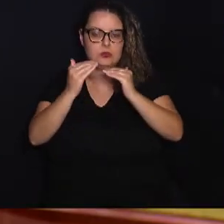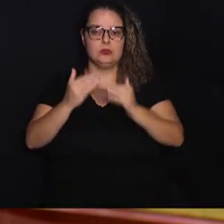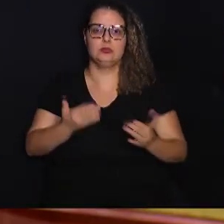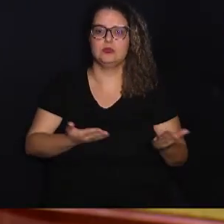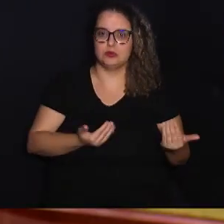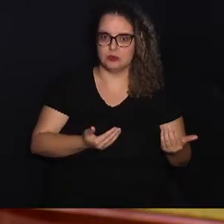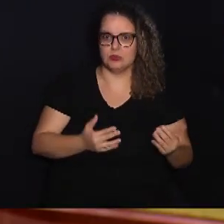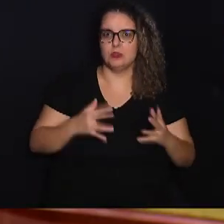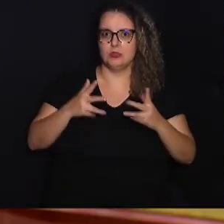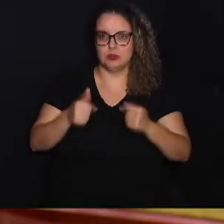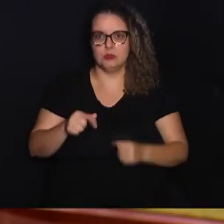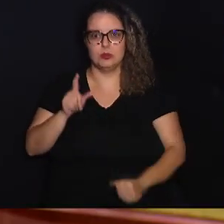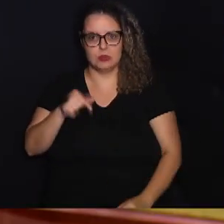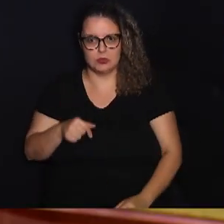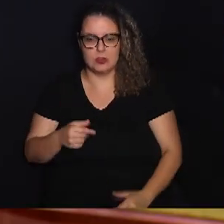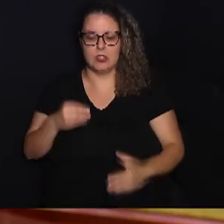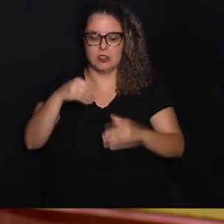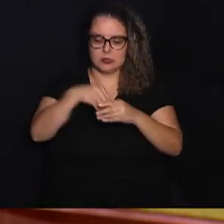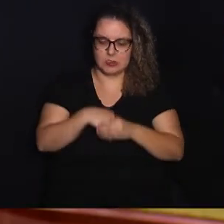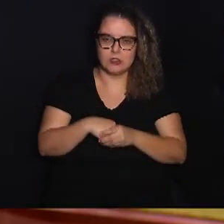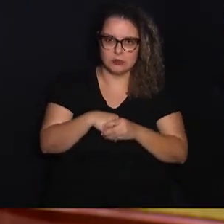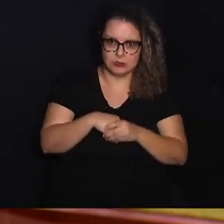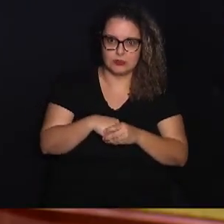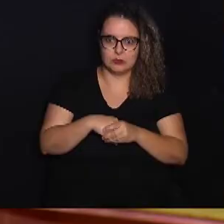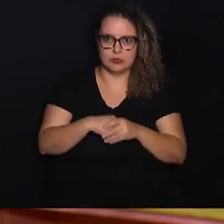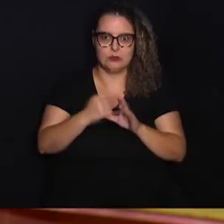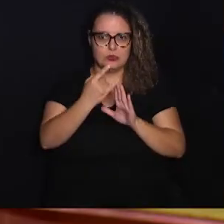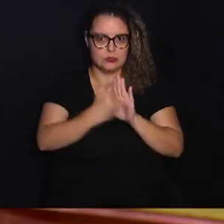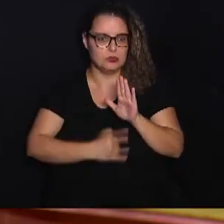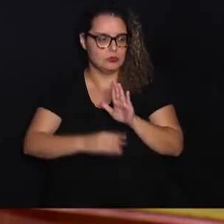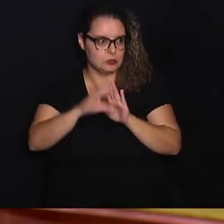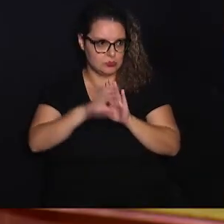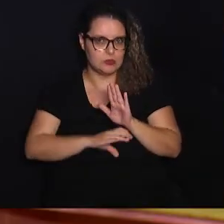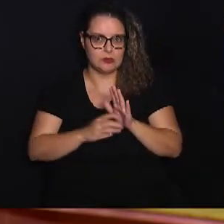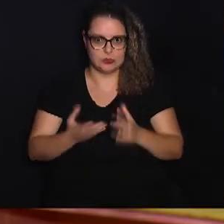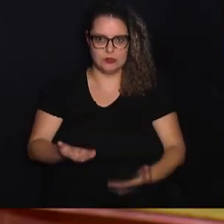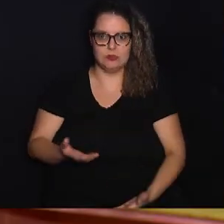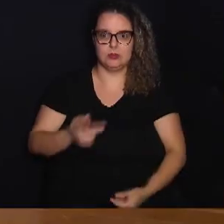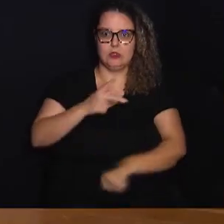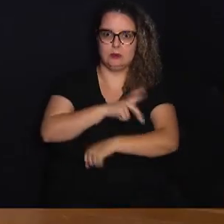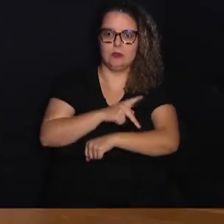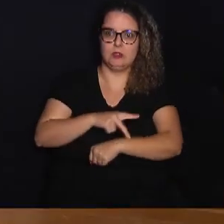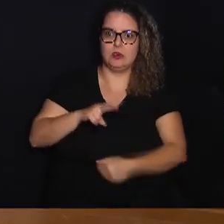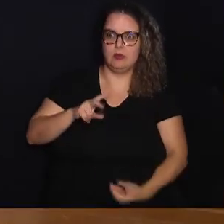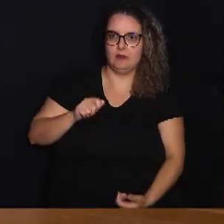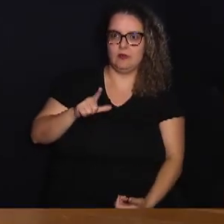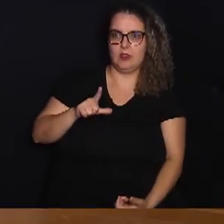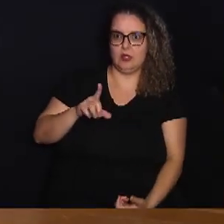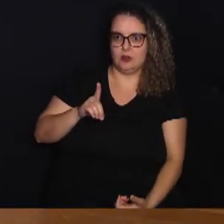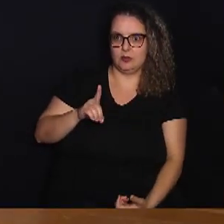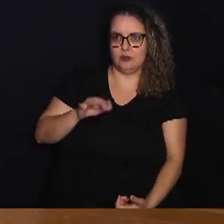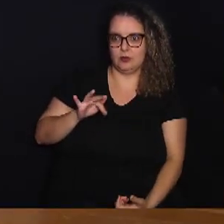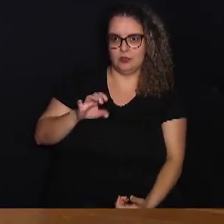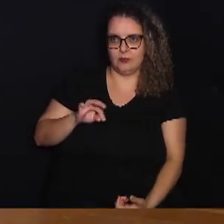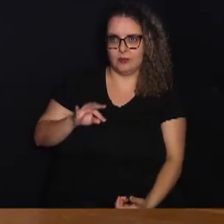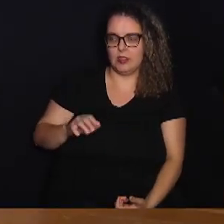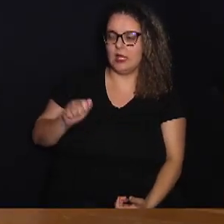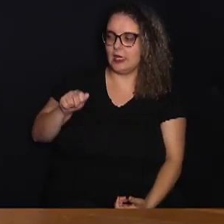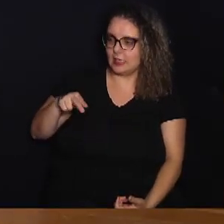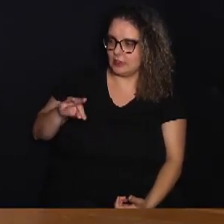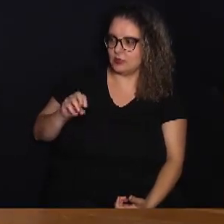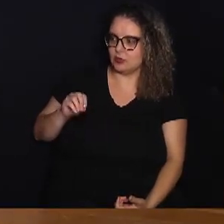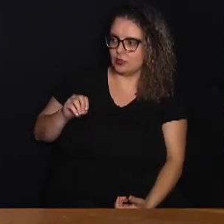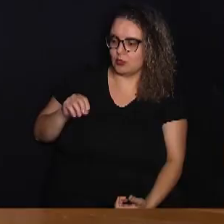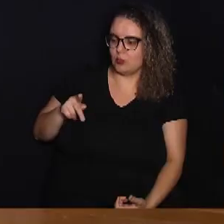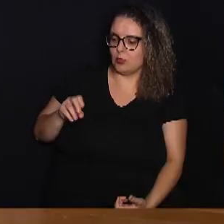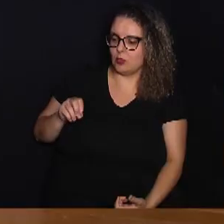todo ele é considerado dentro do currículo da pedagogia Waldorf. E a antroposofia, ela é